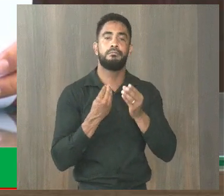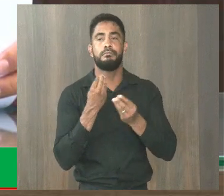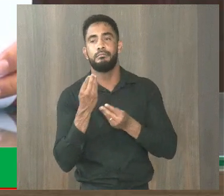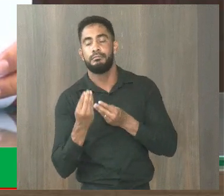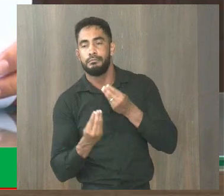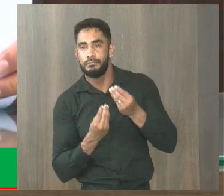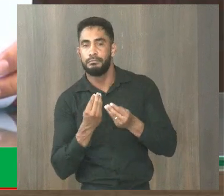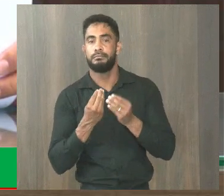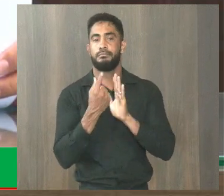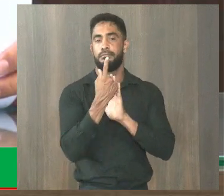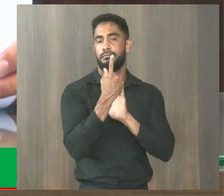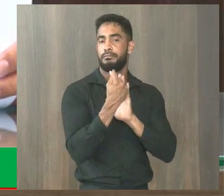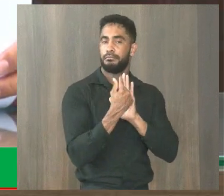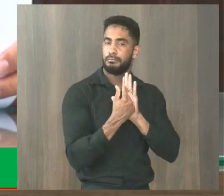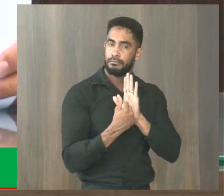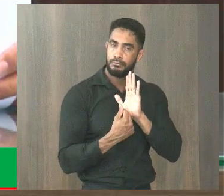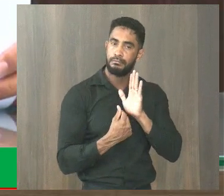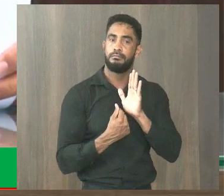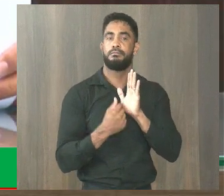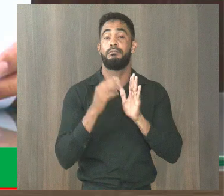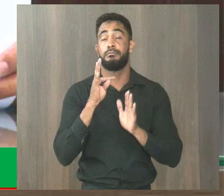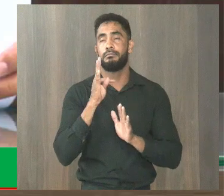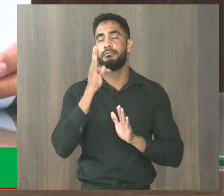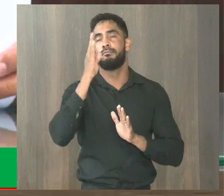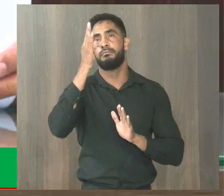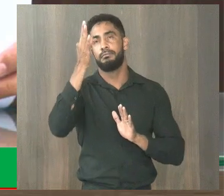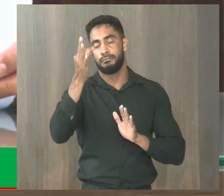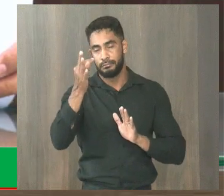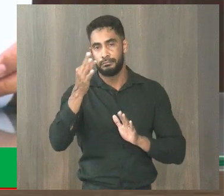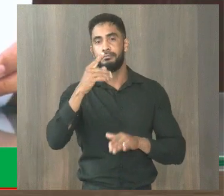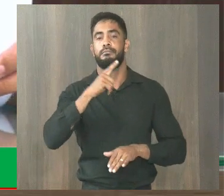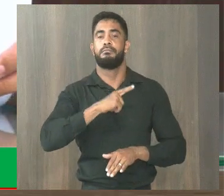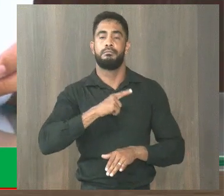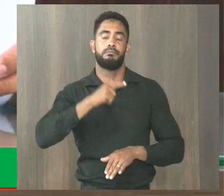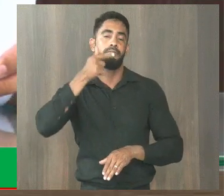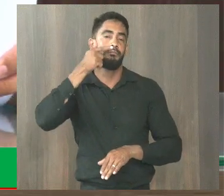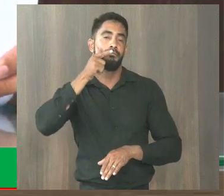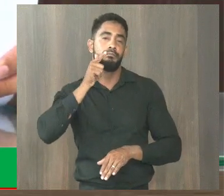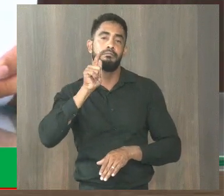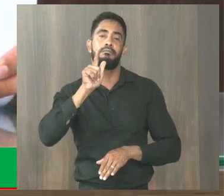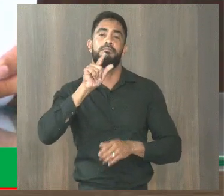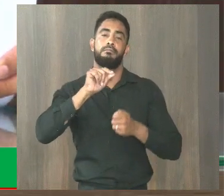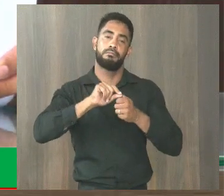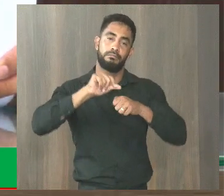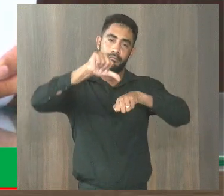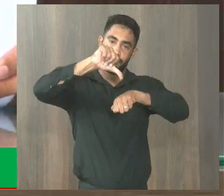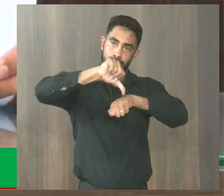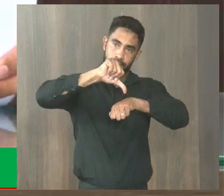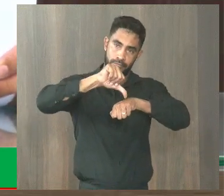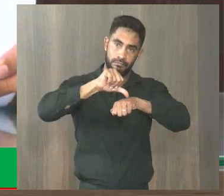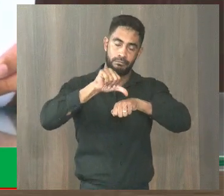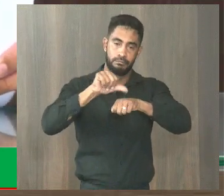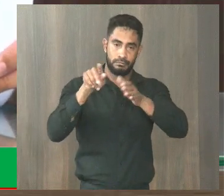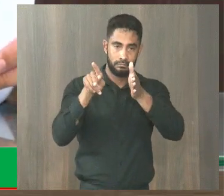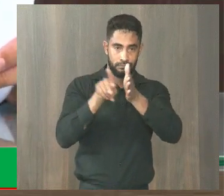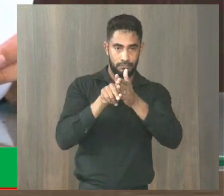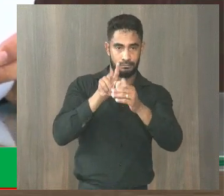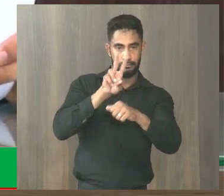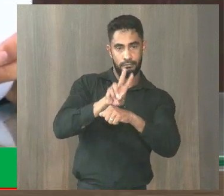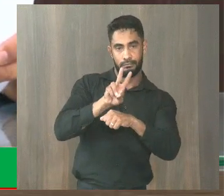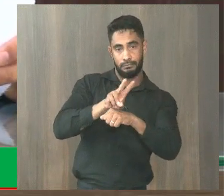questão orçamentária, para quem sabe num futuro próximo aí a gente consiga instalar um centro de geriatria no município.